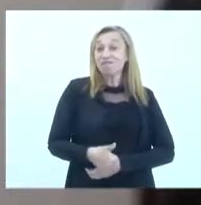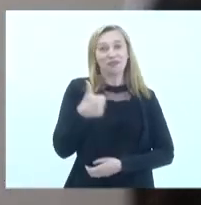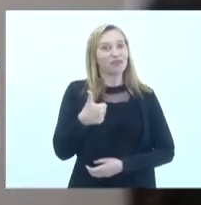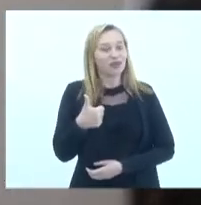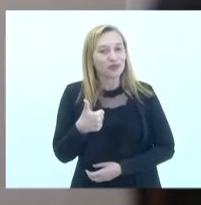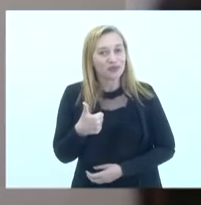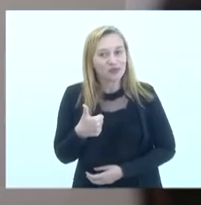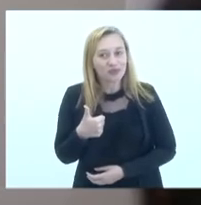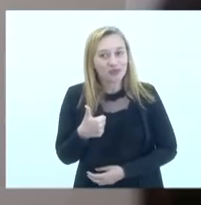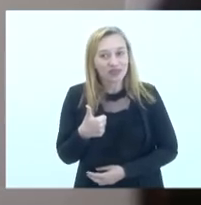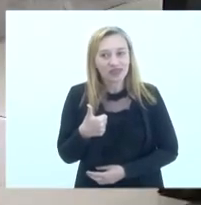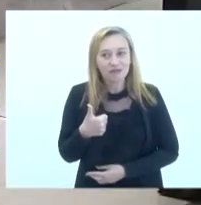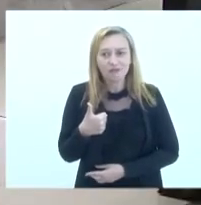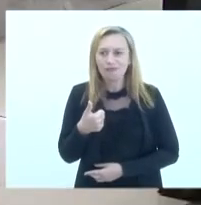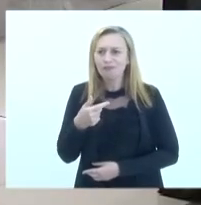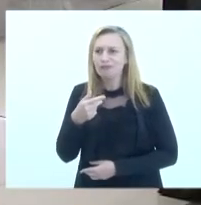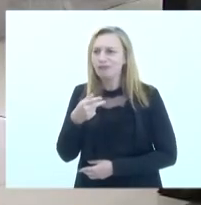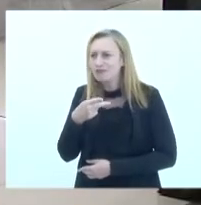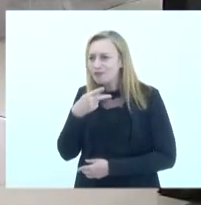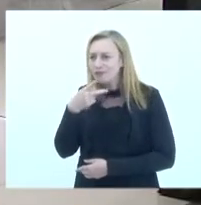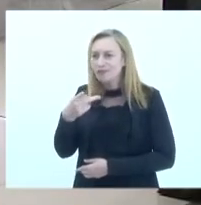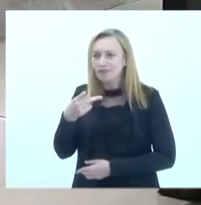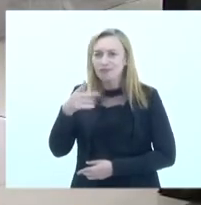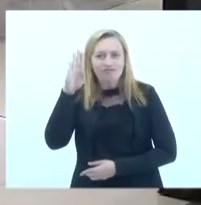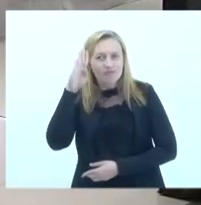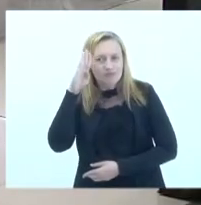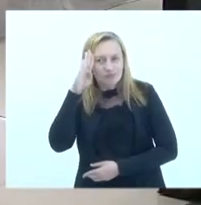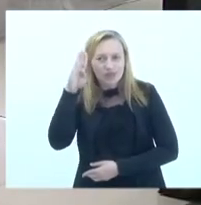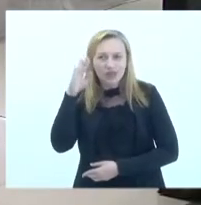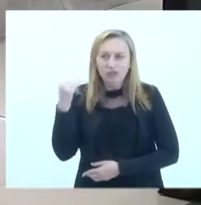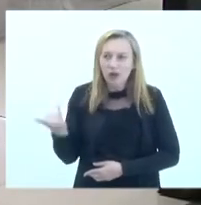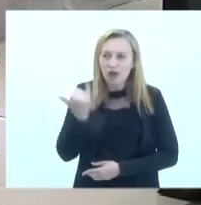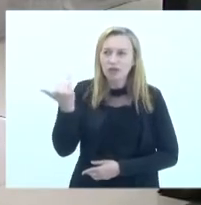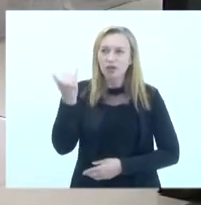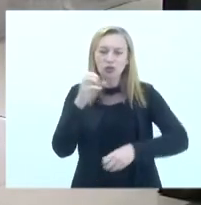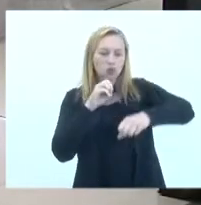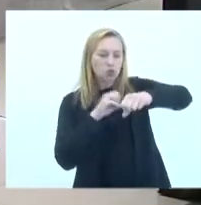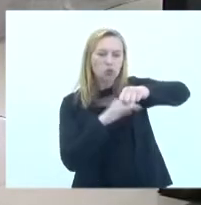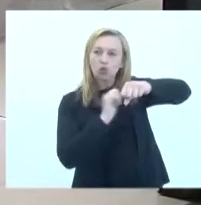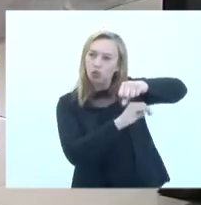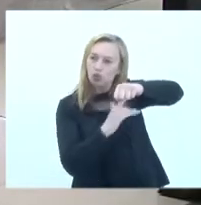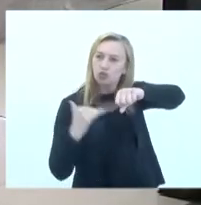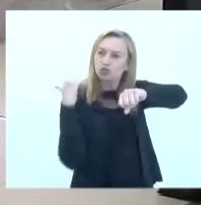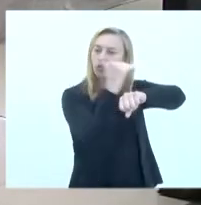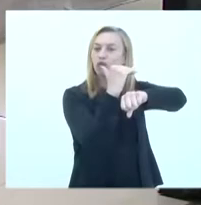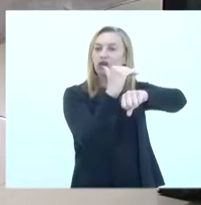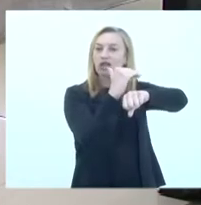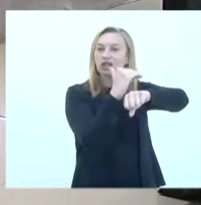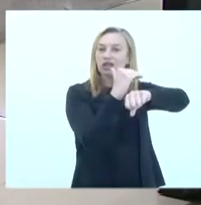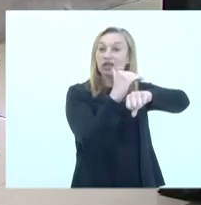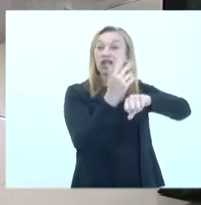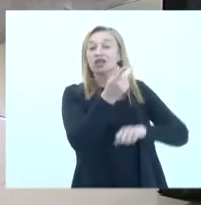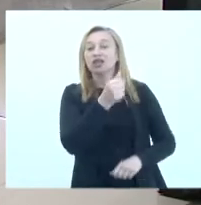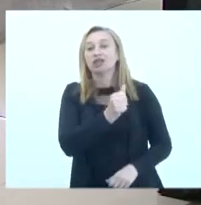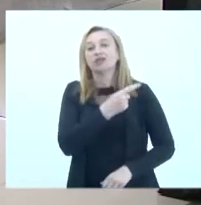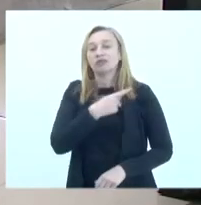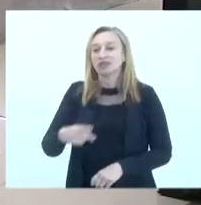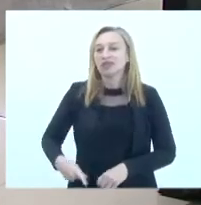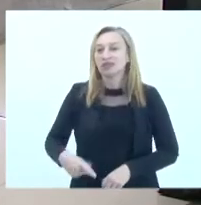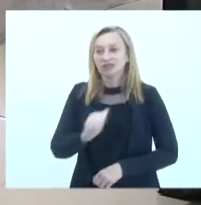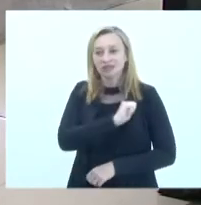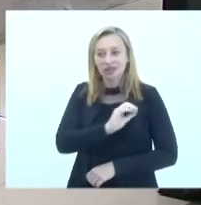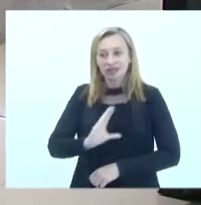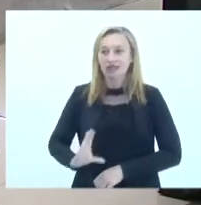lugar, destacar a importância do Fundo Soberano que o presidente André